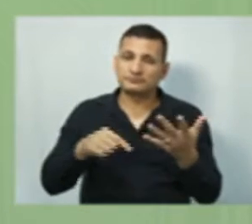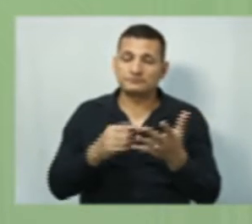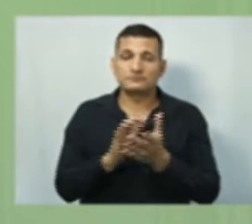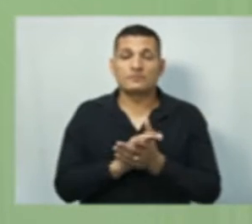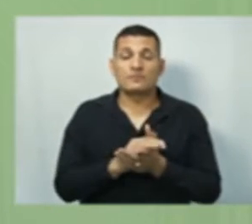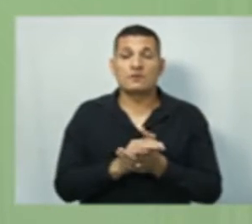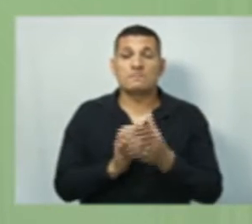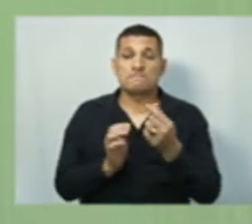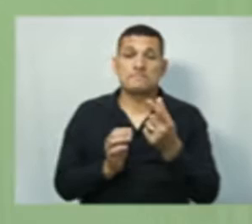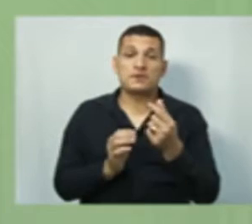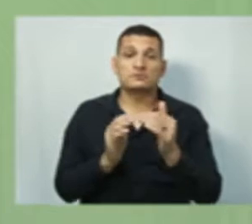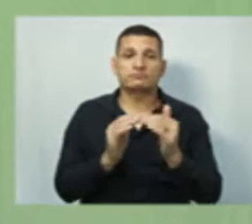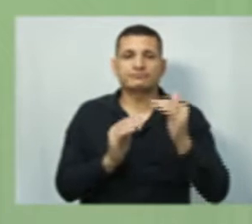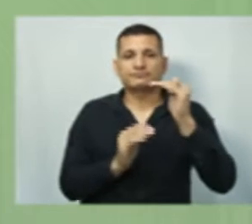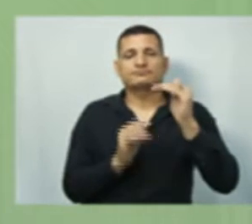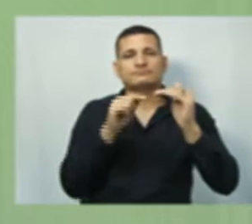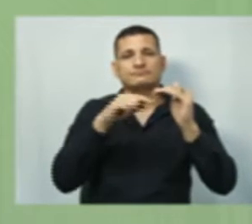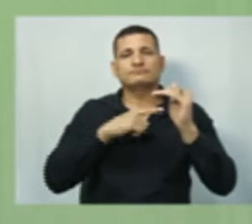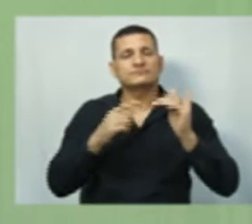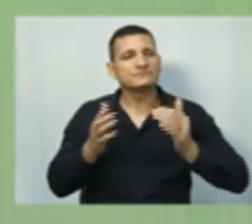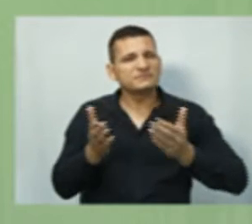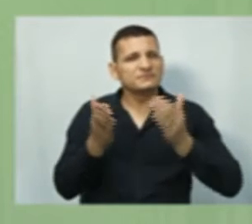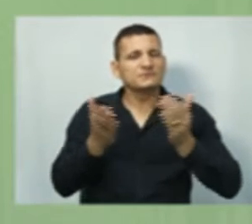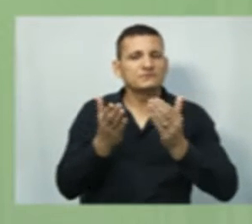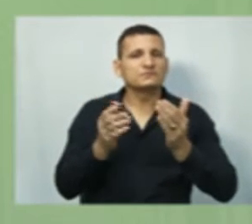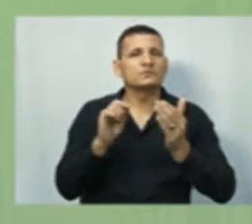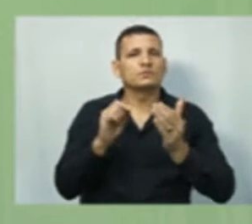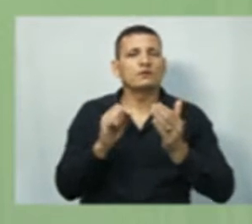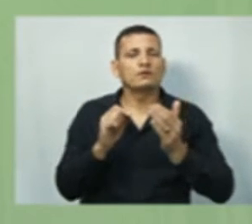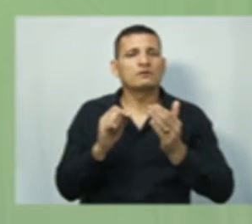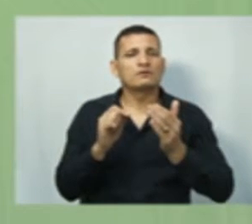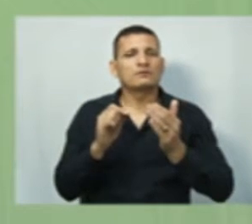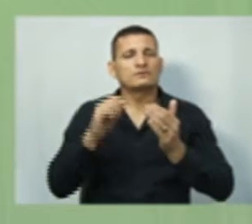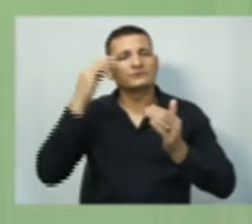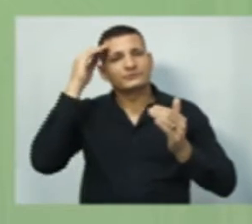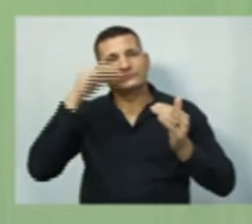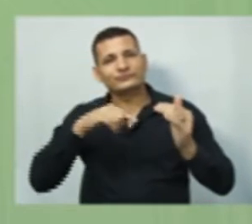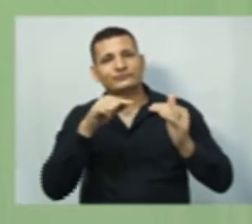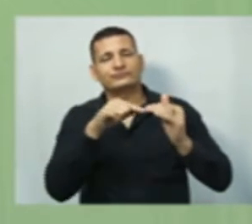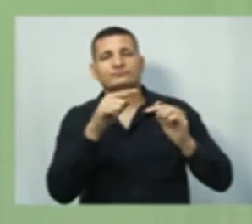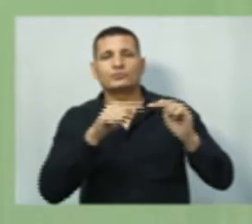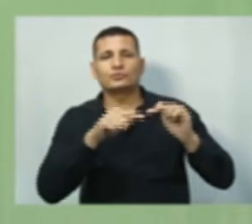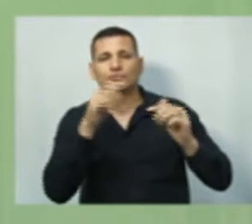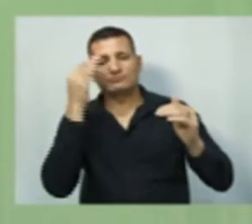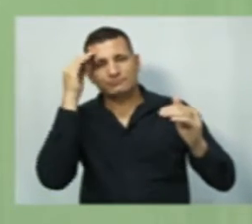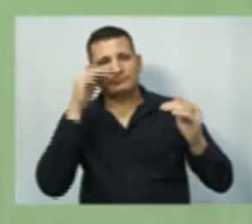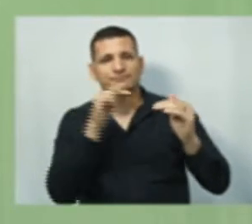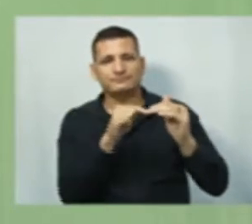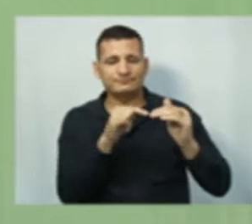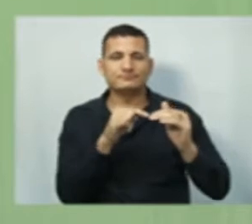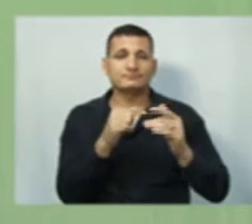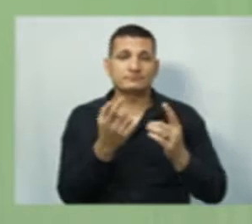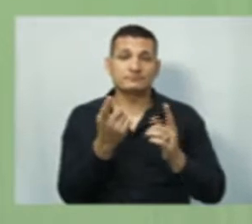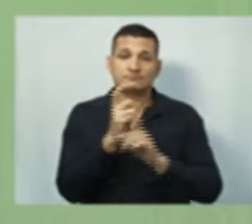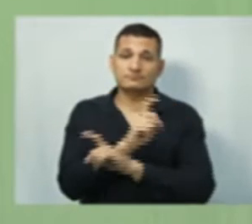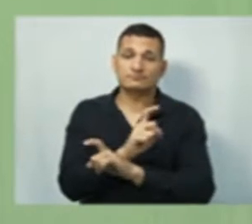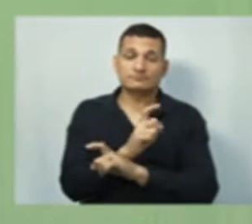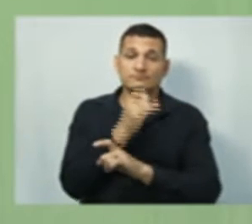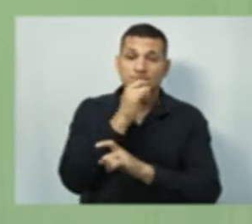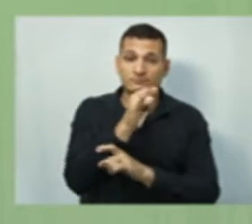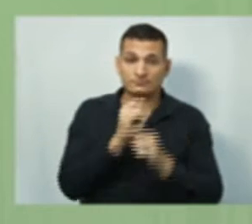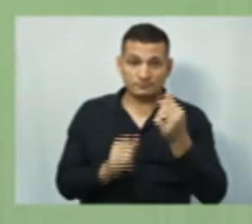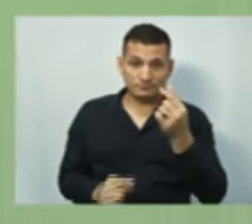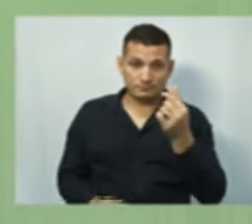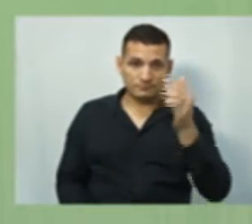preço é um incentivo, um estímulo para desistir deste produto. Ao contrário, quando o seu preço cai,